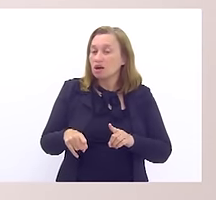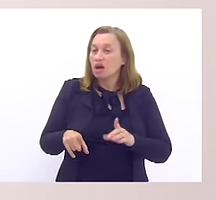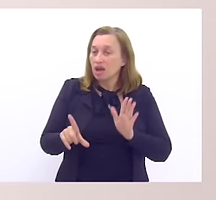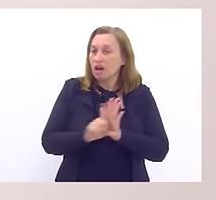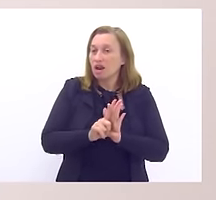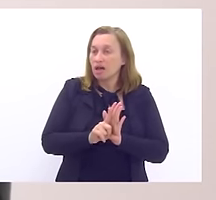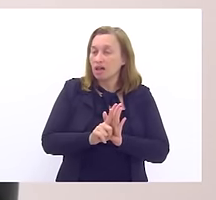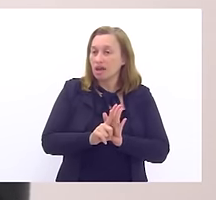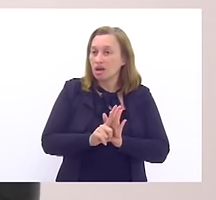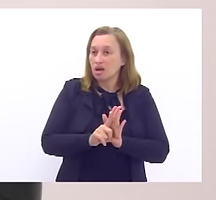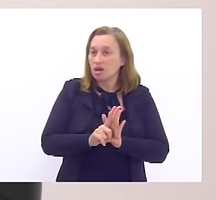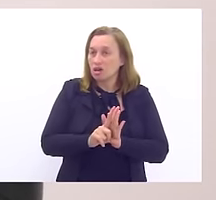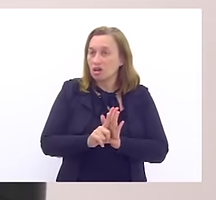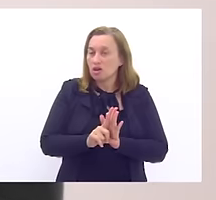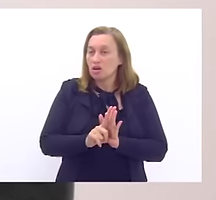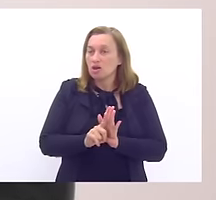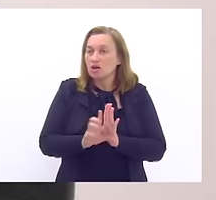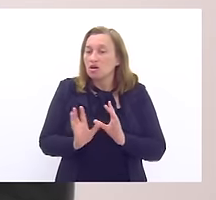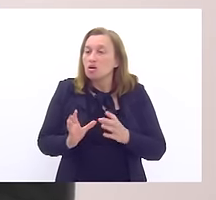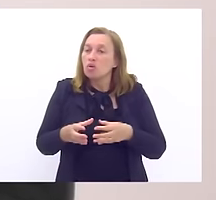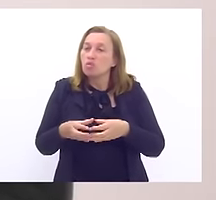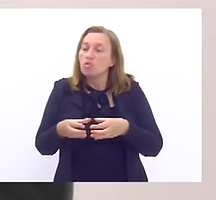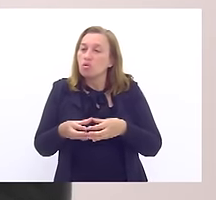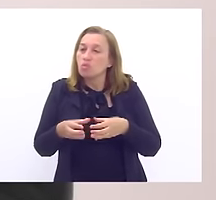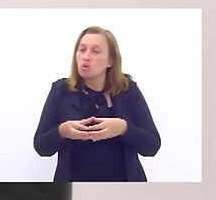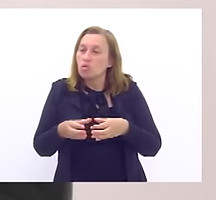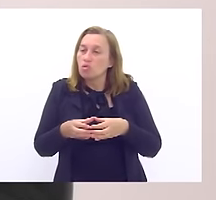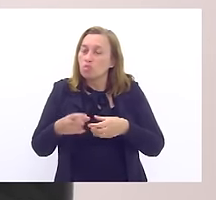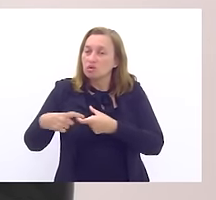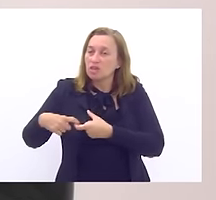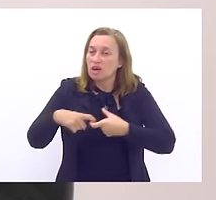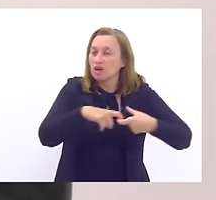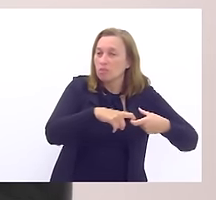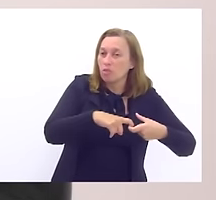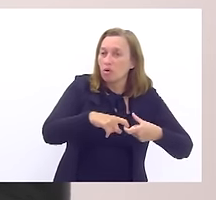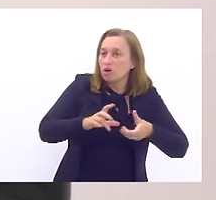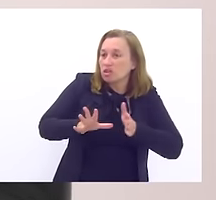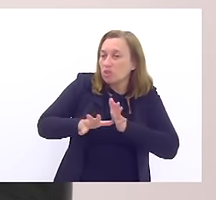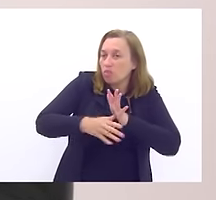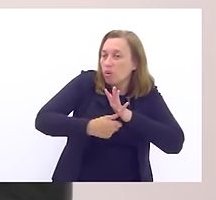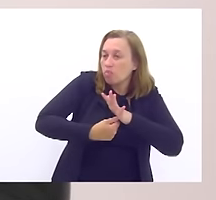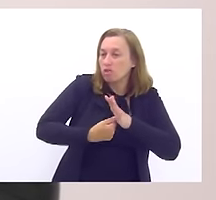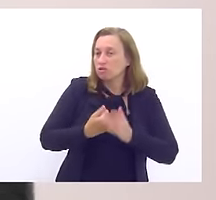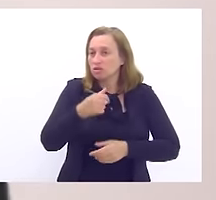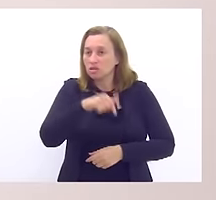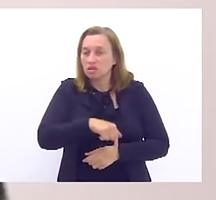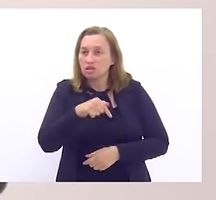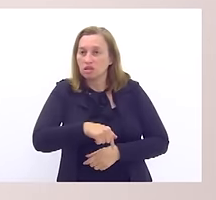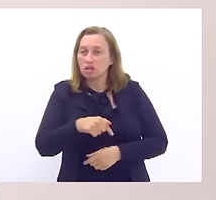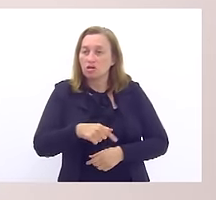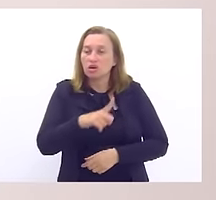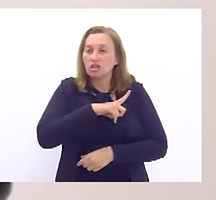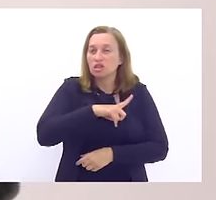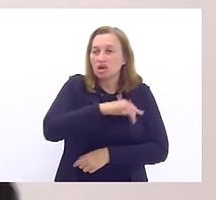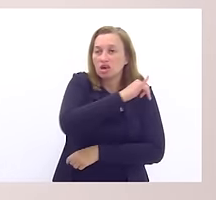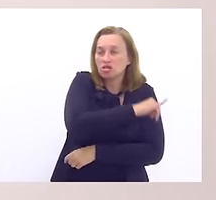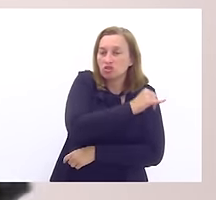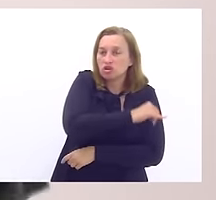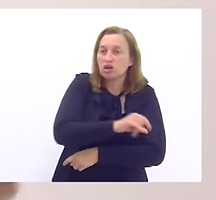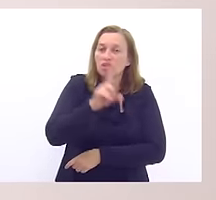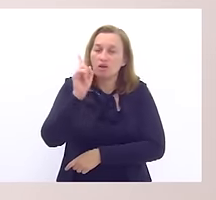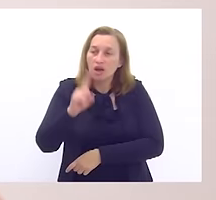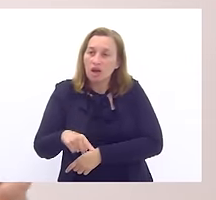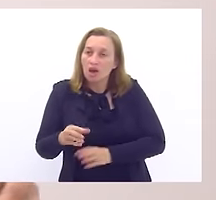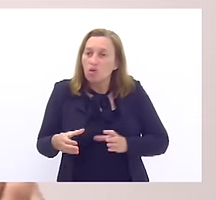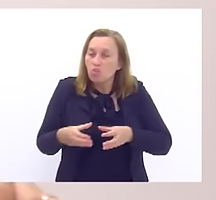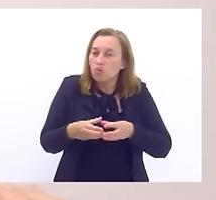de uma máfia de reboque que está sendo desmascarada aqui é uma máfia O que tem no Rio de Janeiro hoje é uma máfia